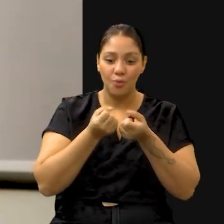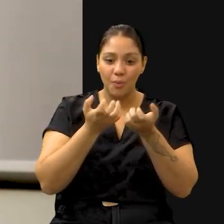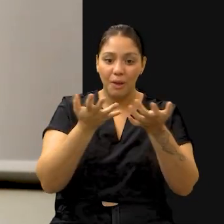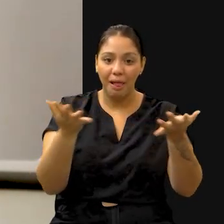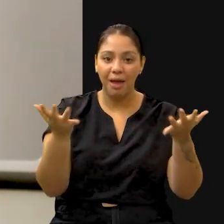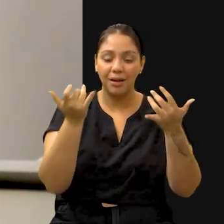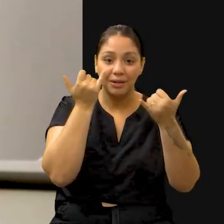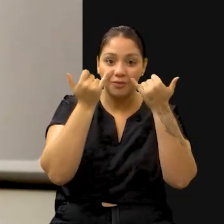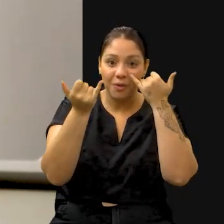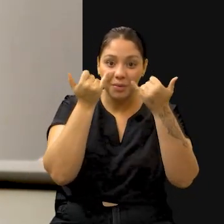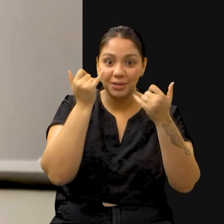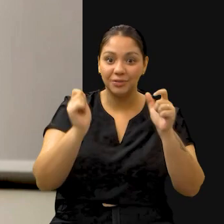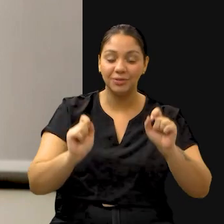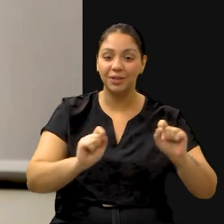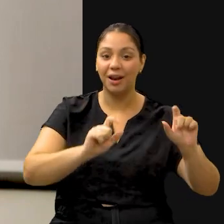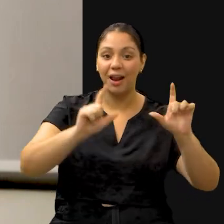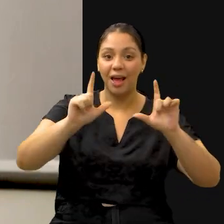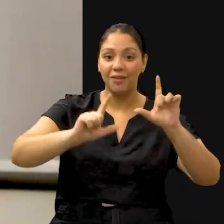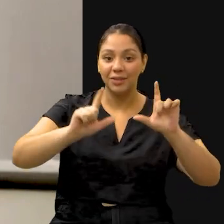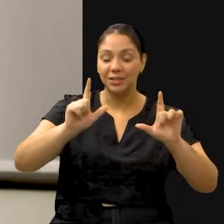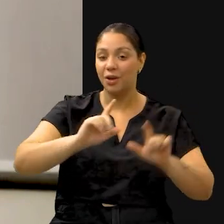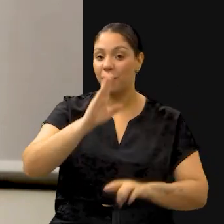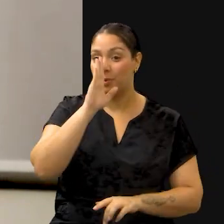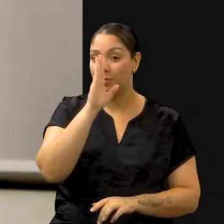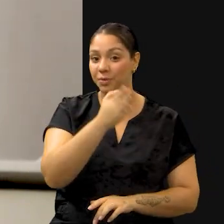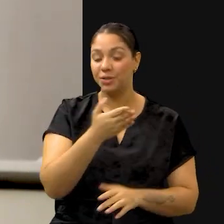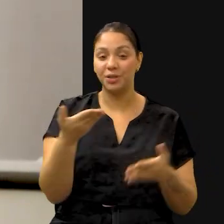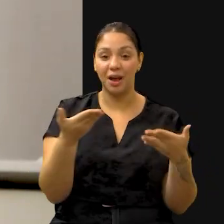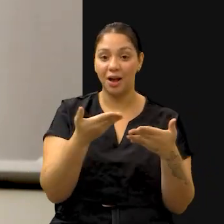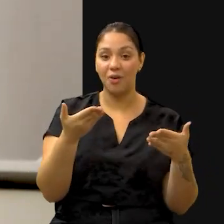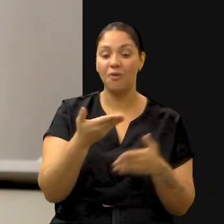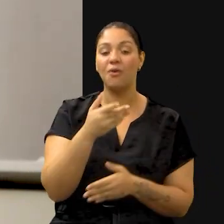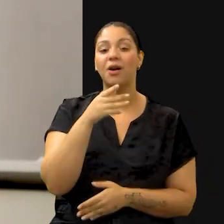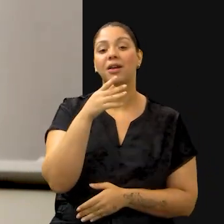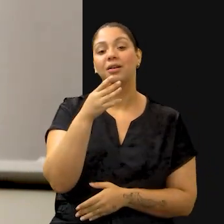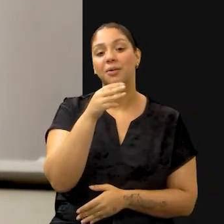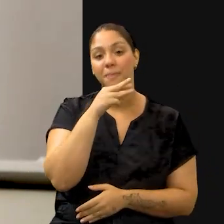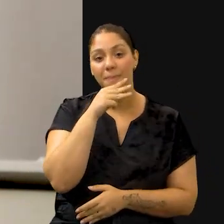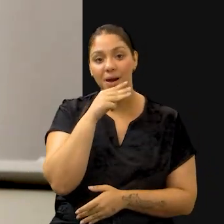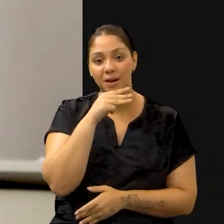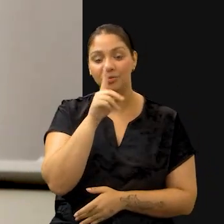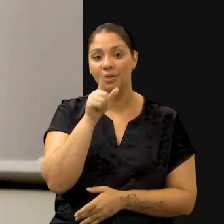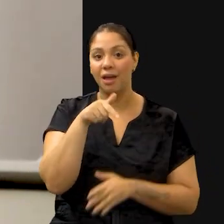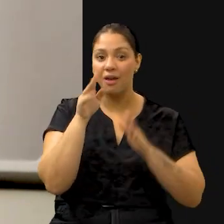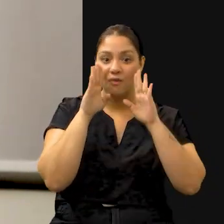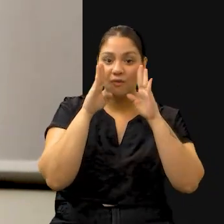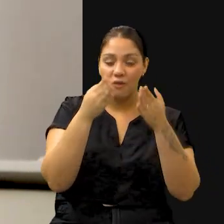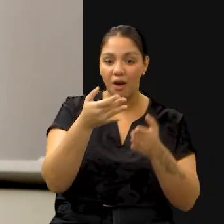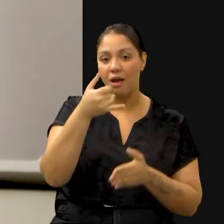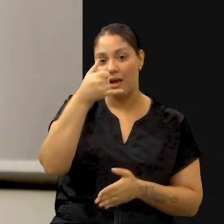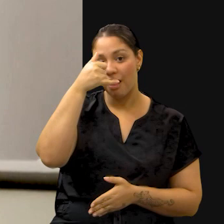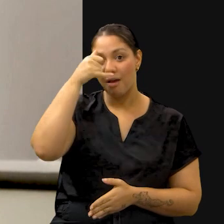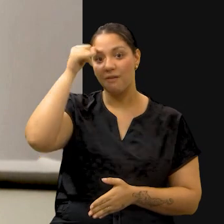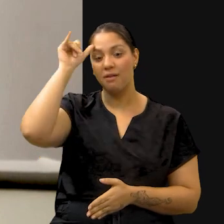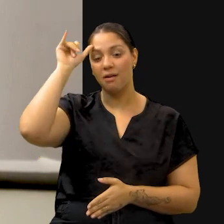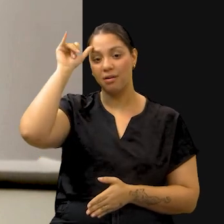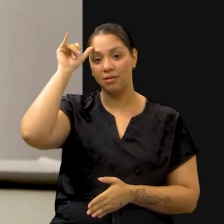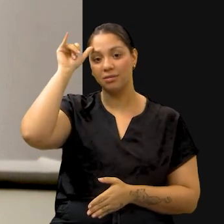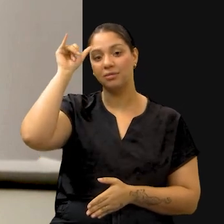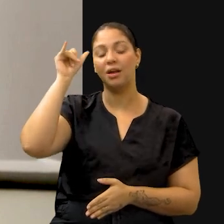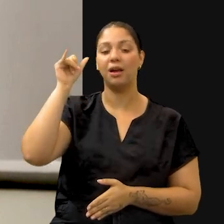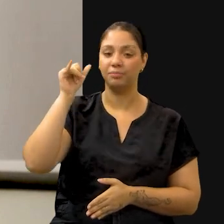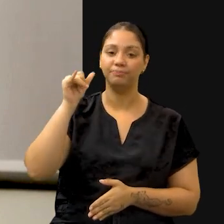plena televisão, informações tão relevantes, principalmente agora no março, né, que é o mês direcionado à prevenção do